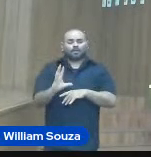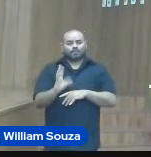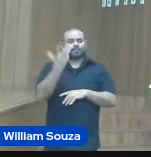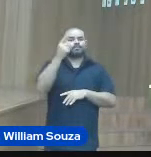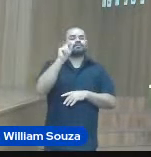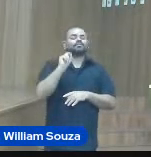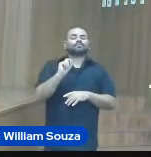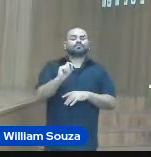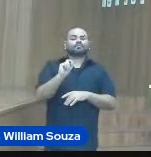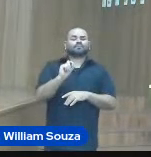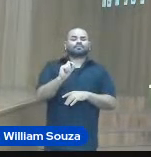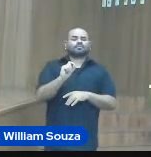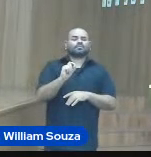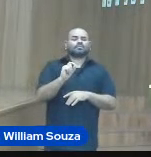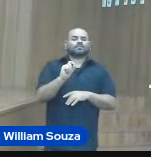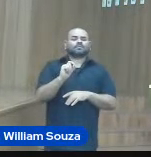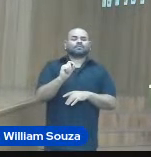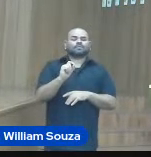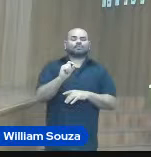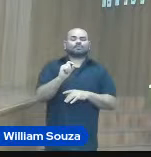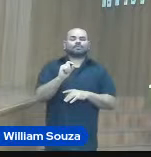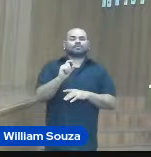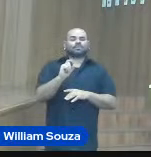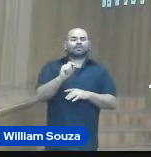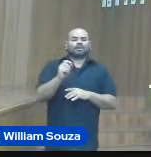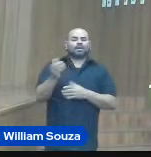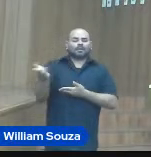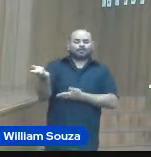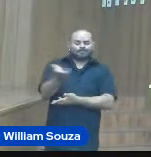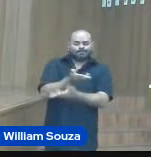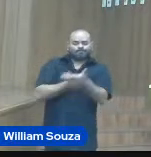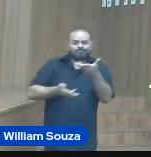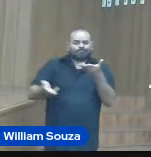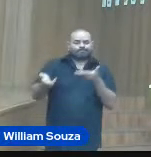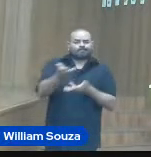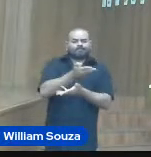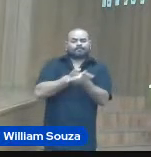uma confluência grande entre